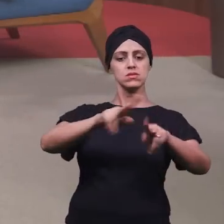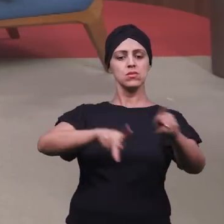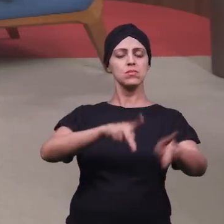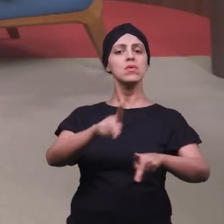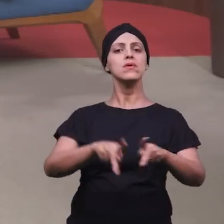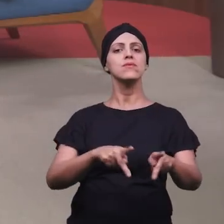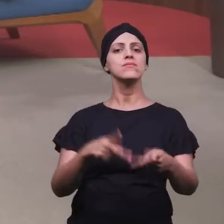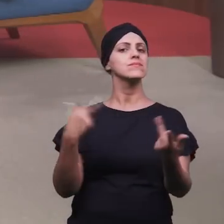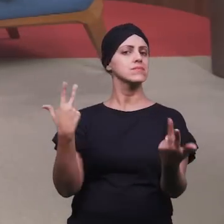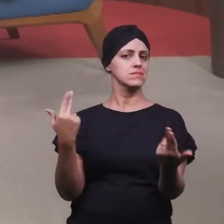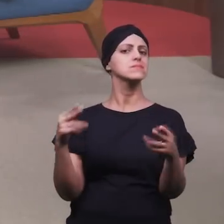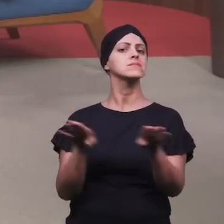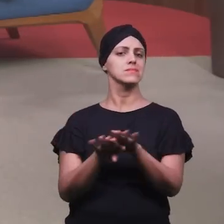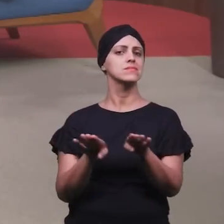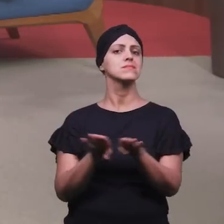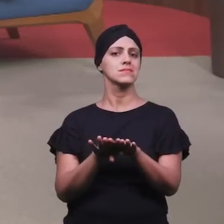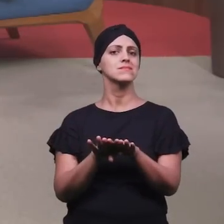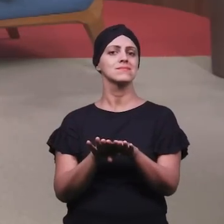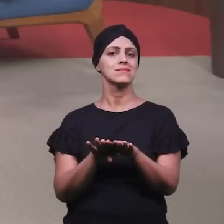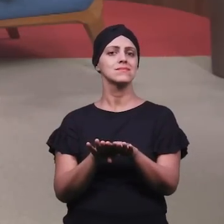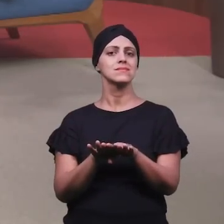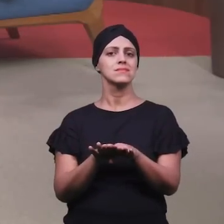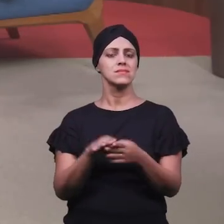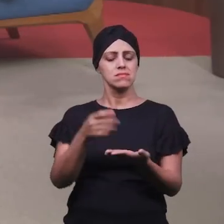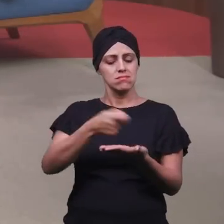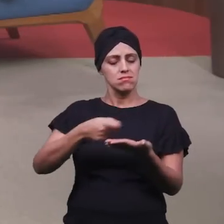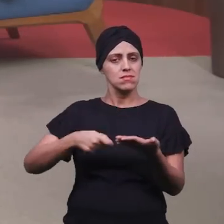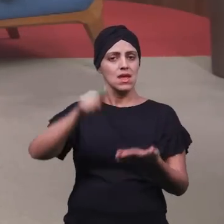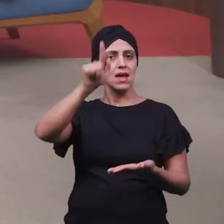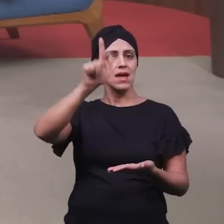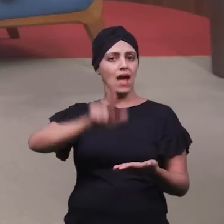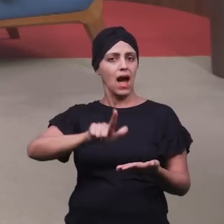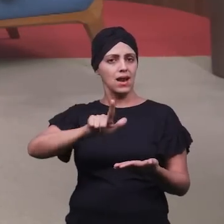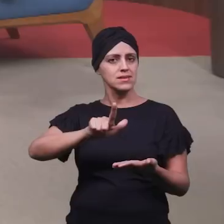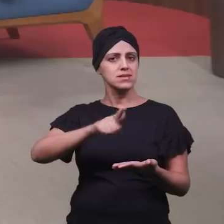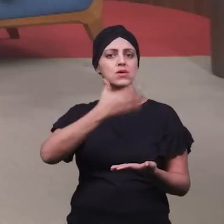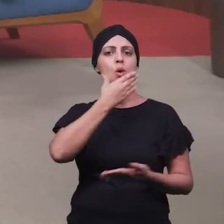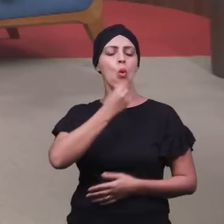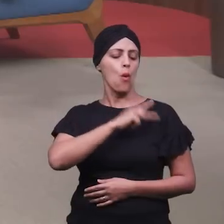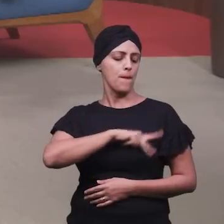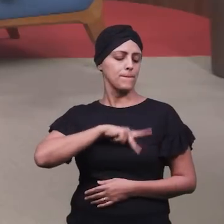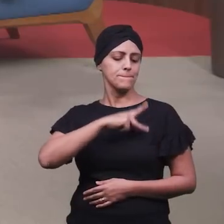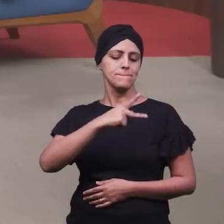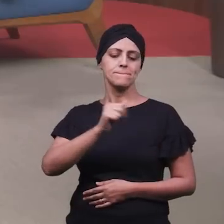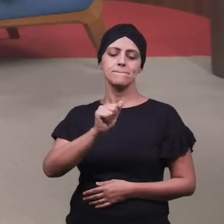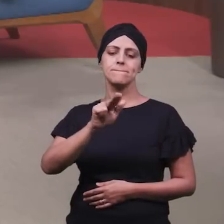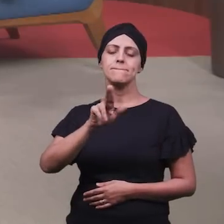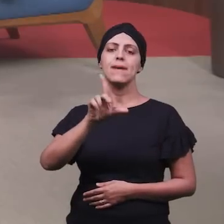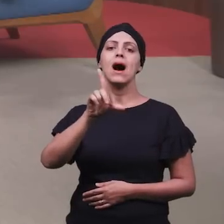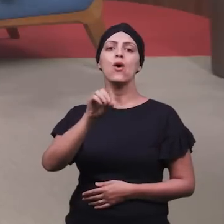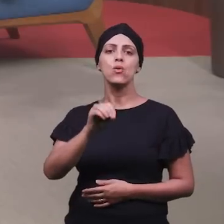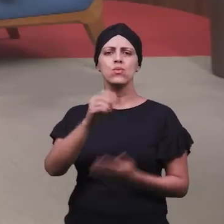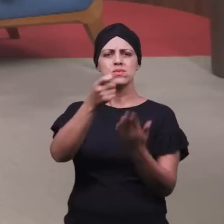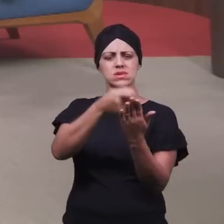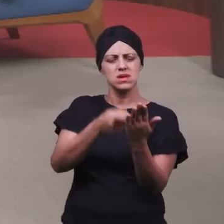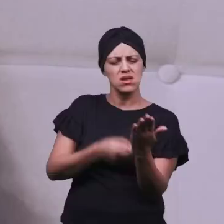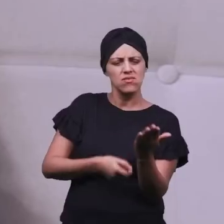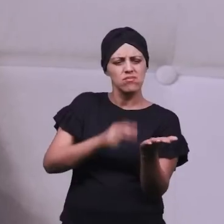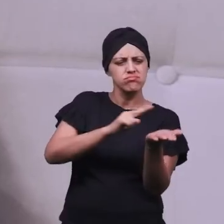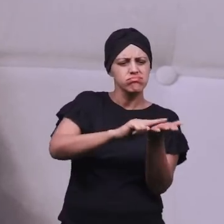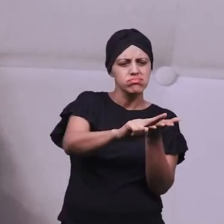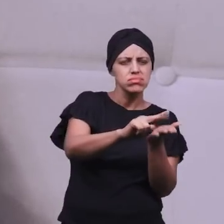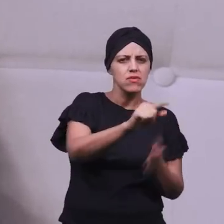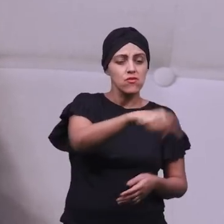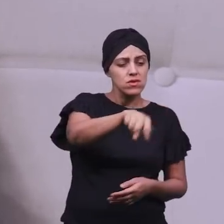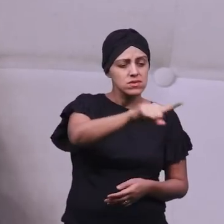interessante dizer assim, a carta aos Gálatas é uma carta que o apóstolo Paulo escreveu justamente para preservar a igreja de